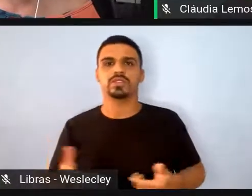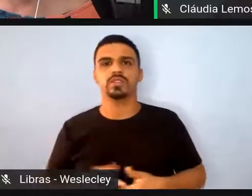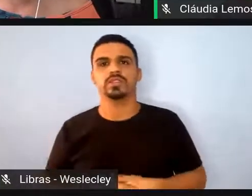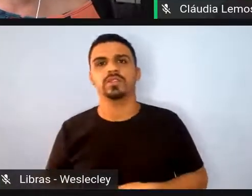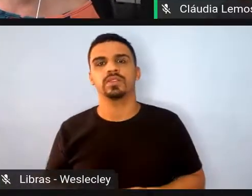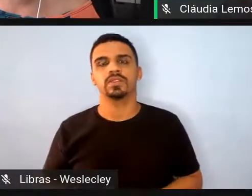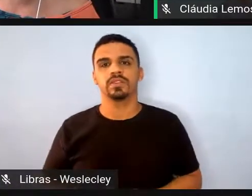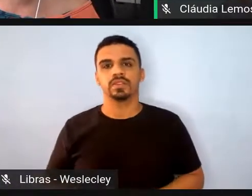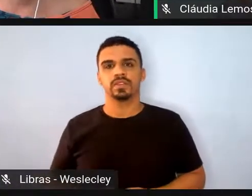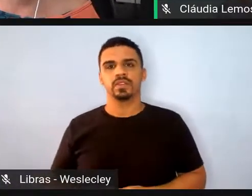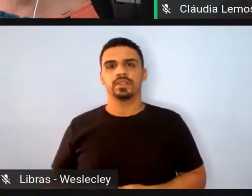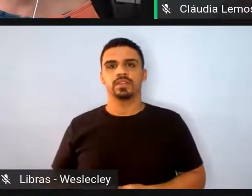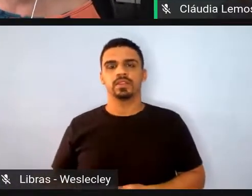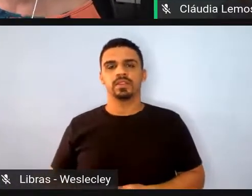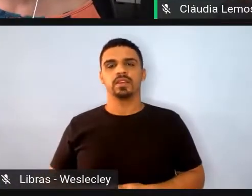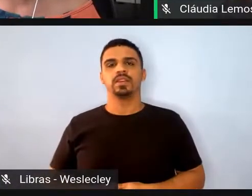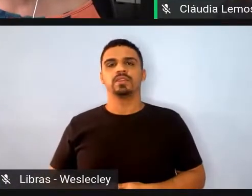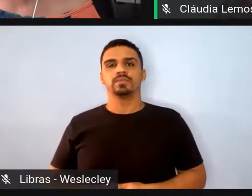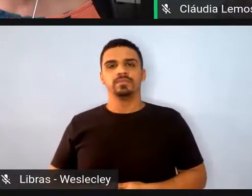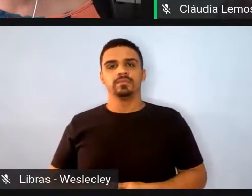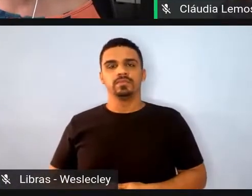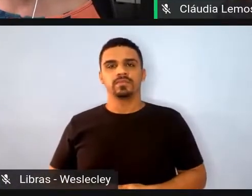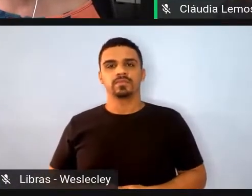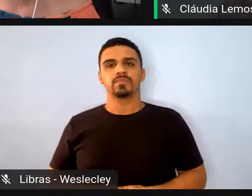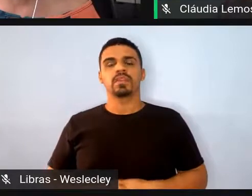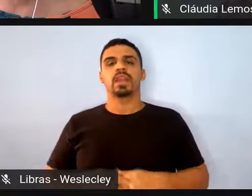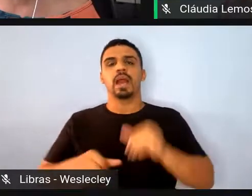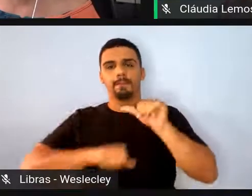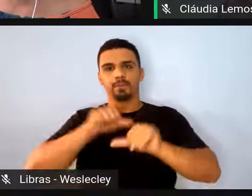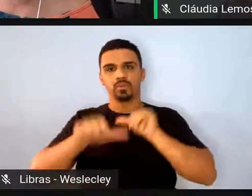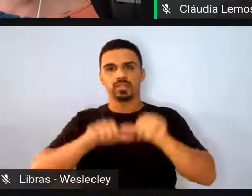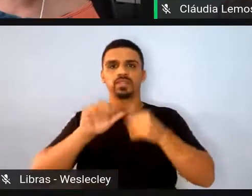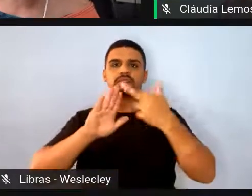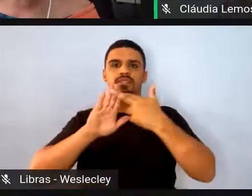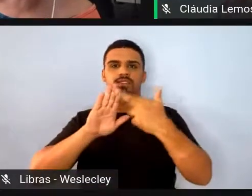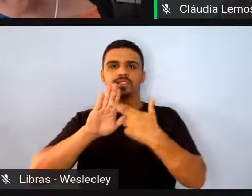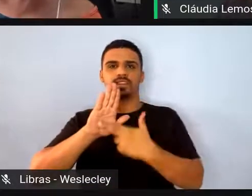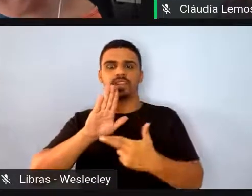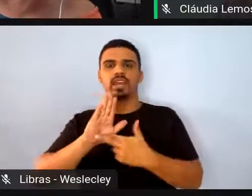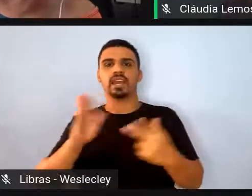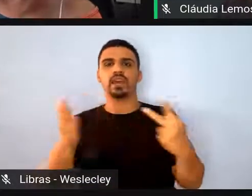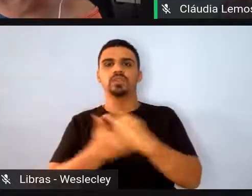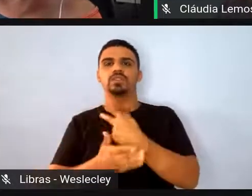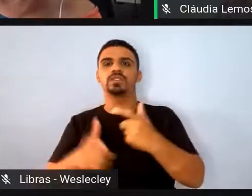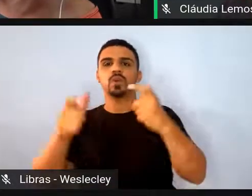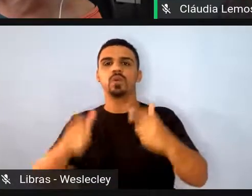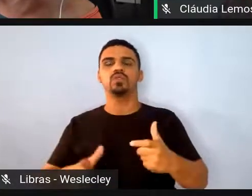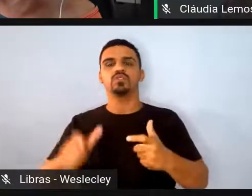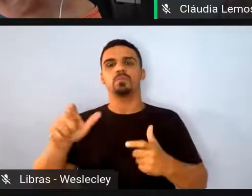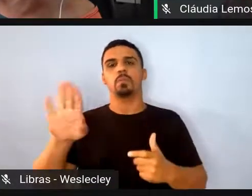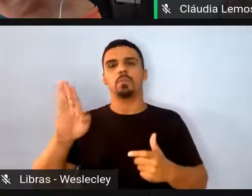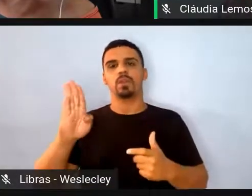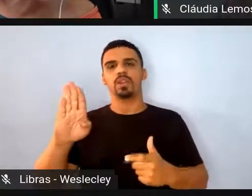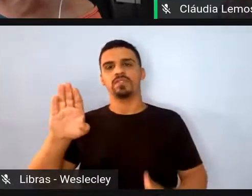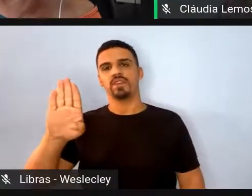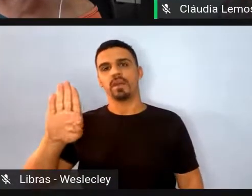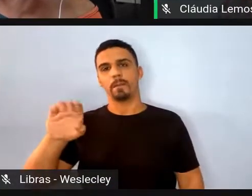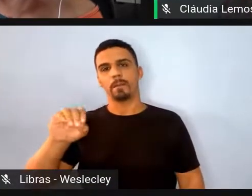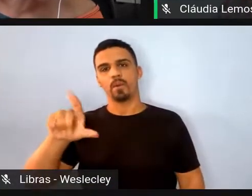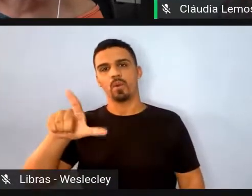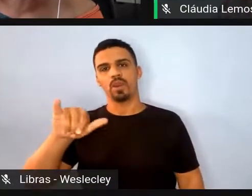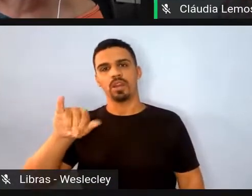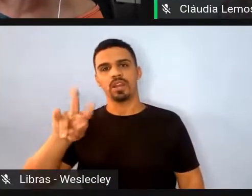um episódio da reforma que aconteceu na Bolívia. Deixa eu ver se eu tenho ele